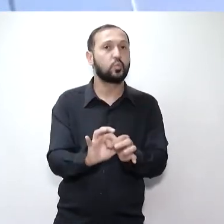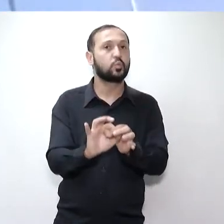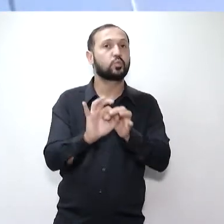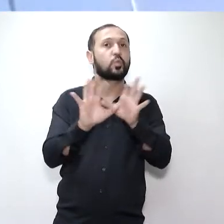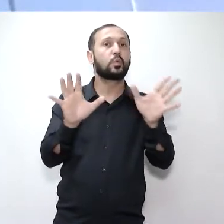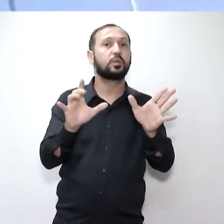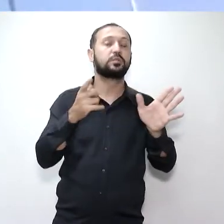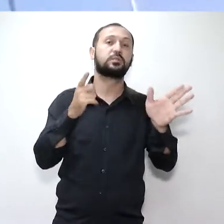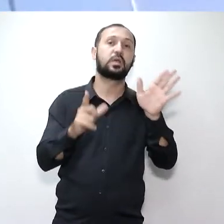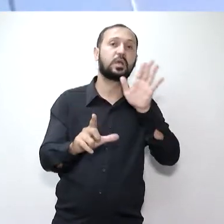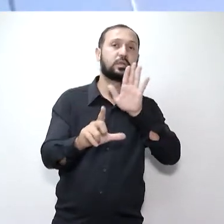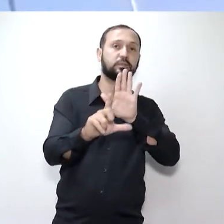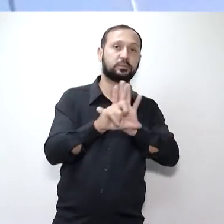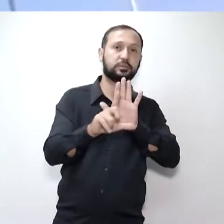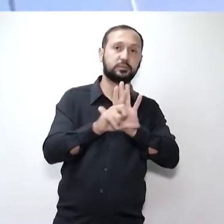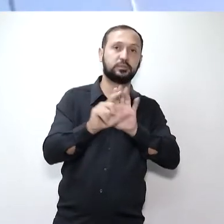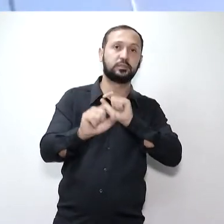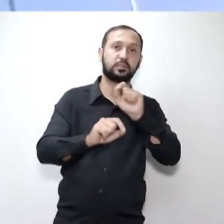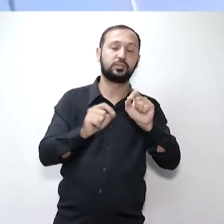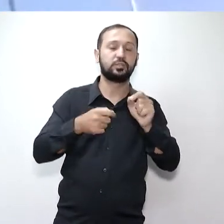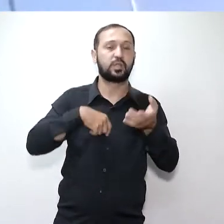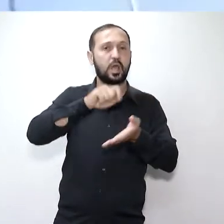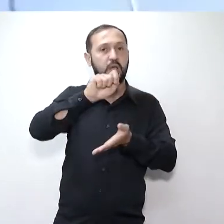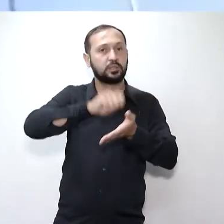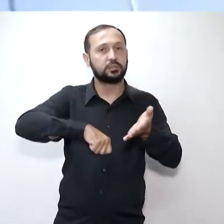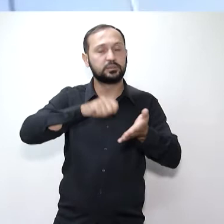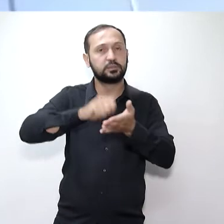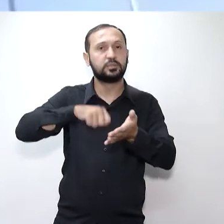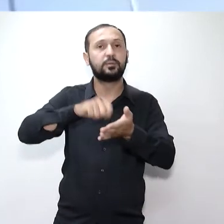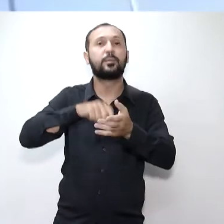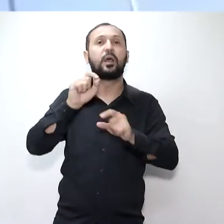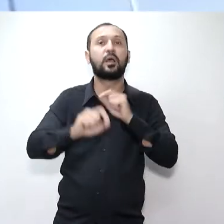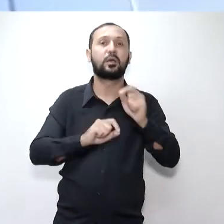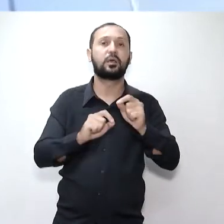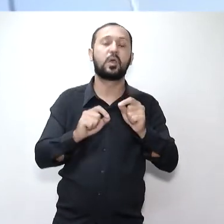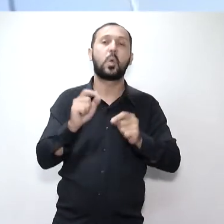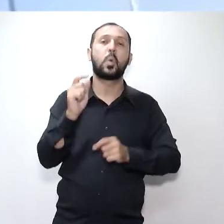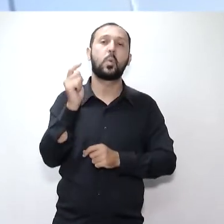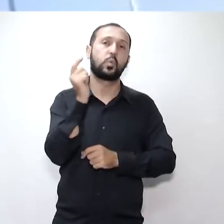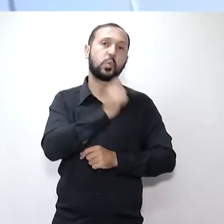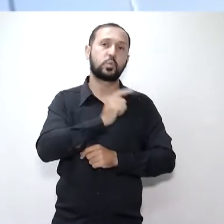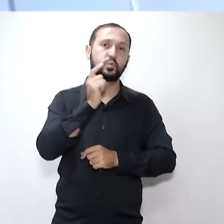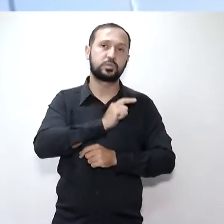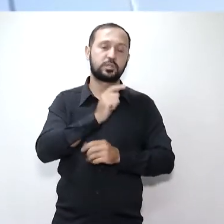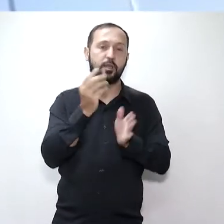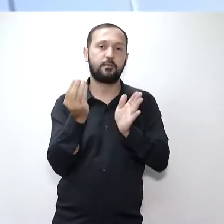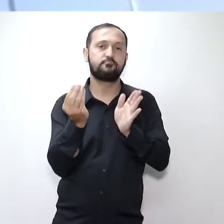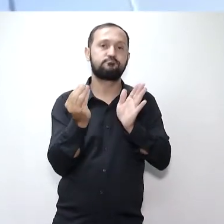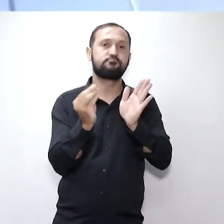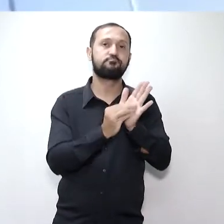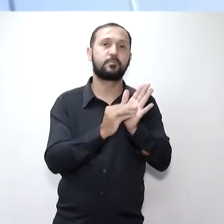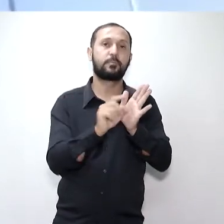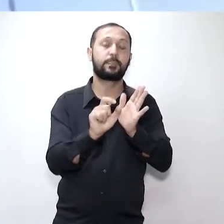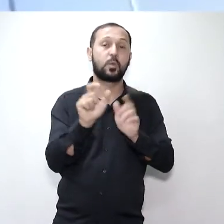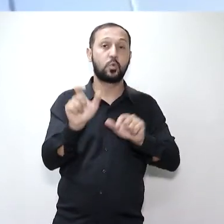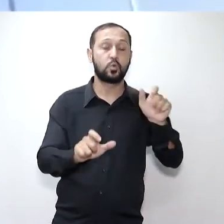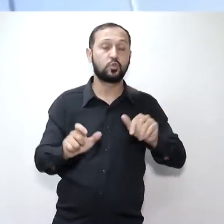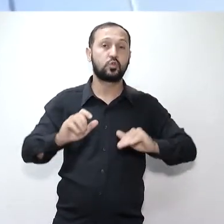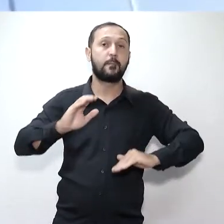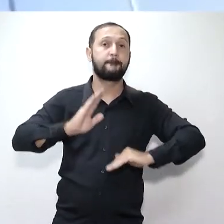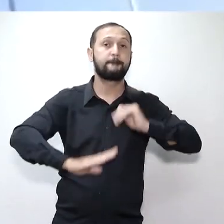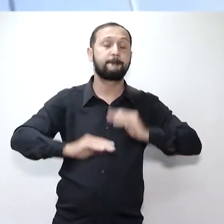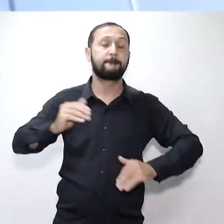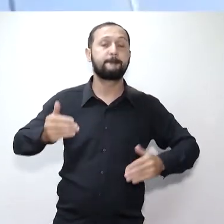financeiras, e todas as jurisprudências que ocorrem autorizam as leis que nós estamos aí chancelando, criando, para